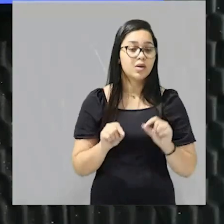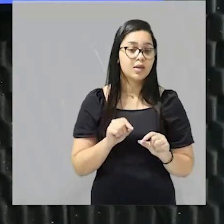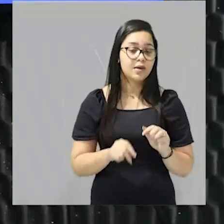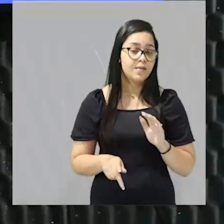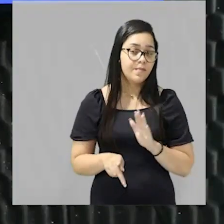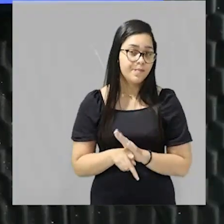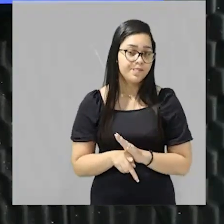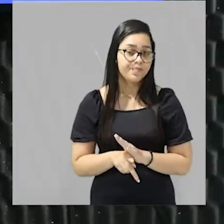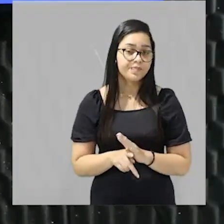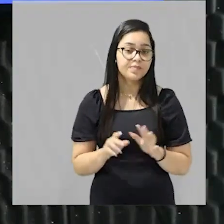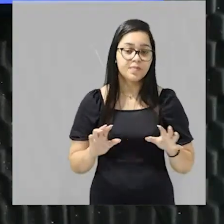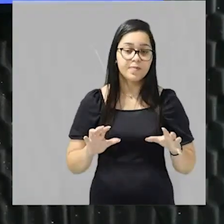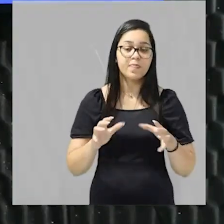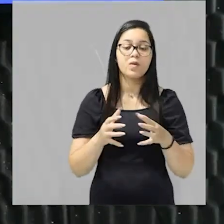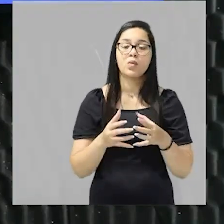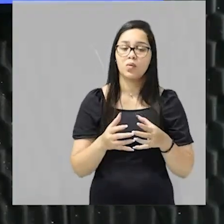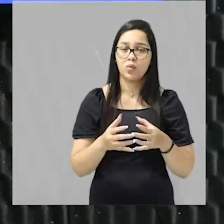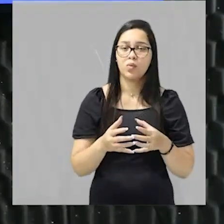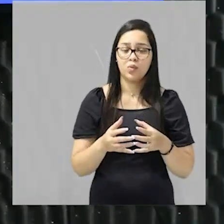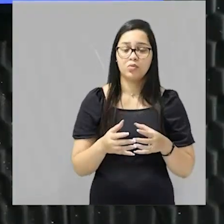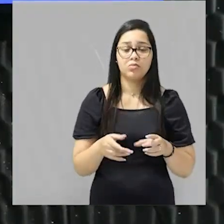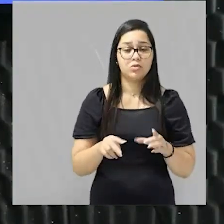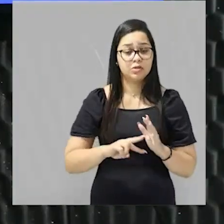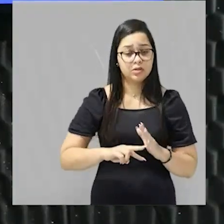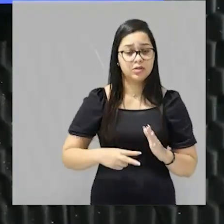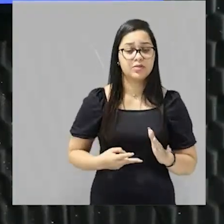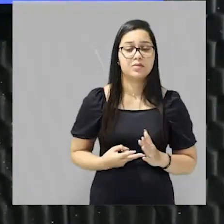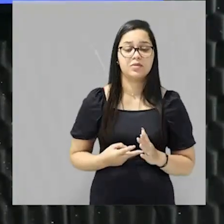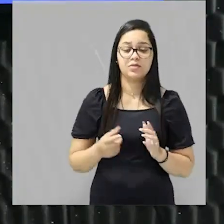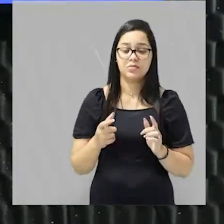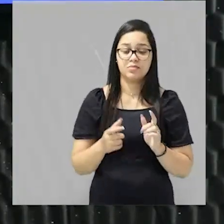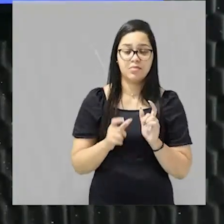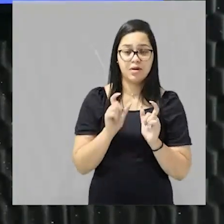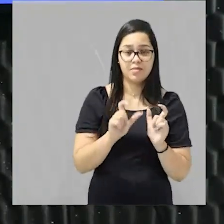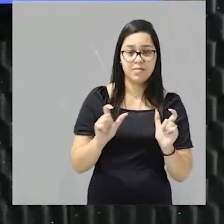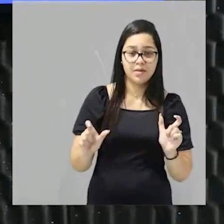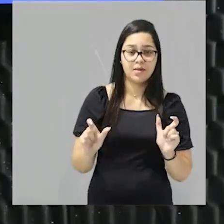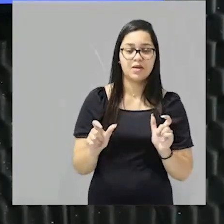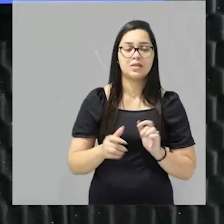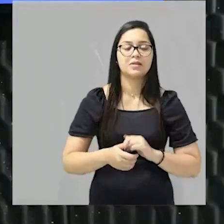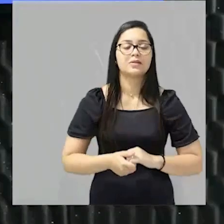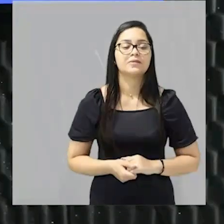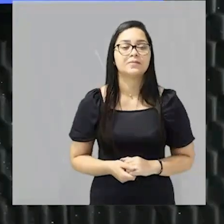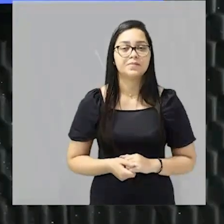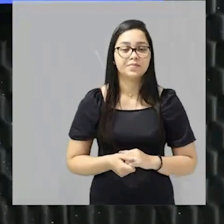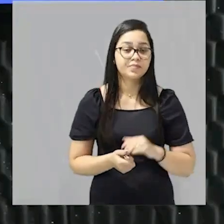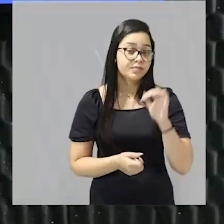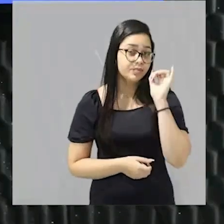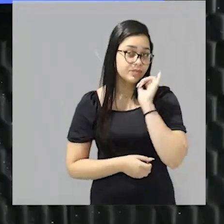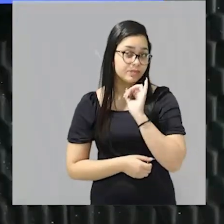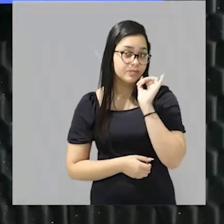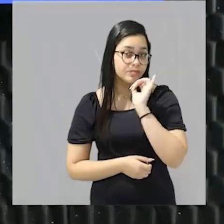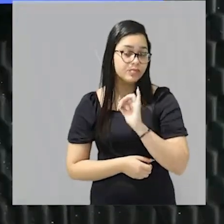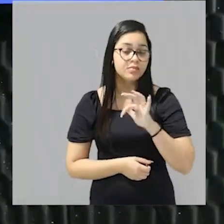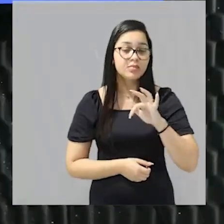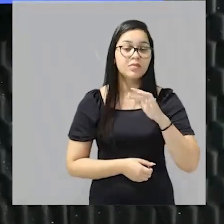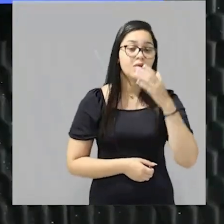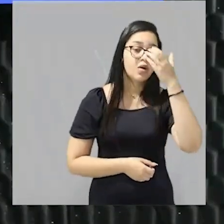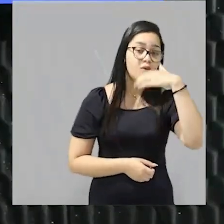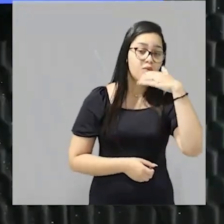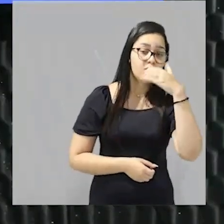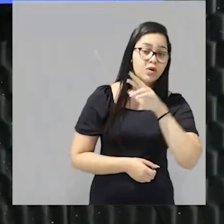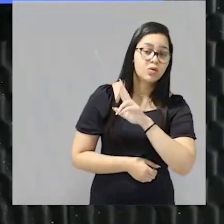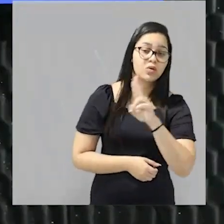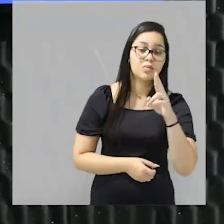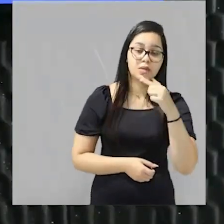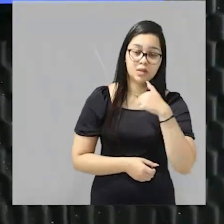uma palavra e eu também posso usar uma outra com sentido oposto. Ah, lembrando, né, eu também falei que a importância da sinonímia é